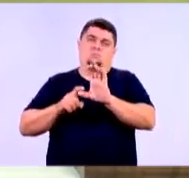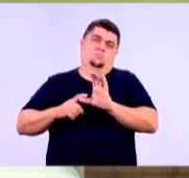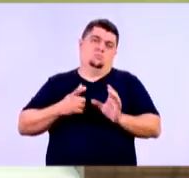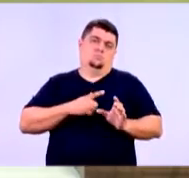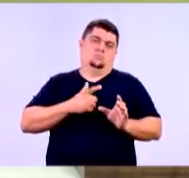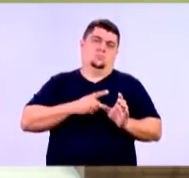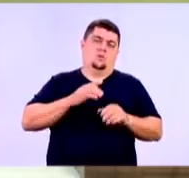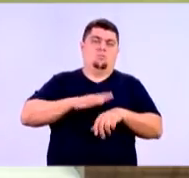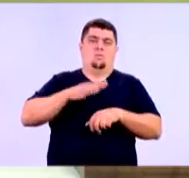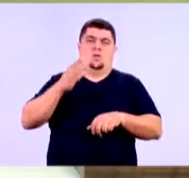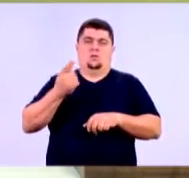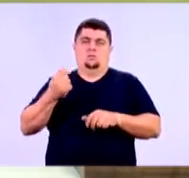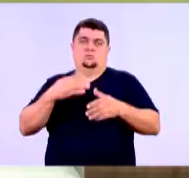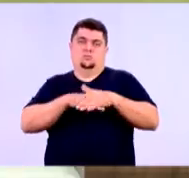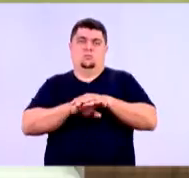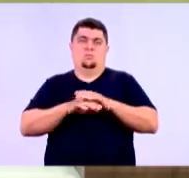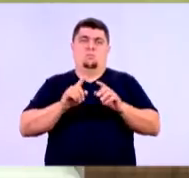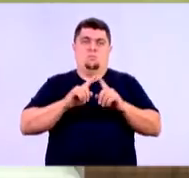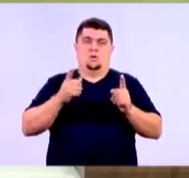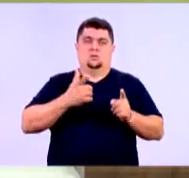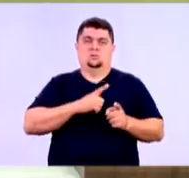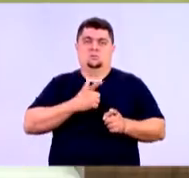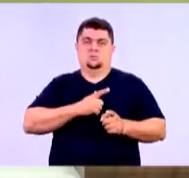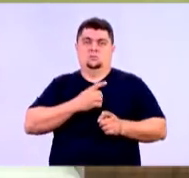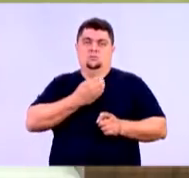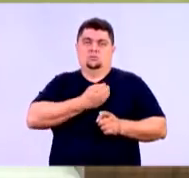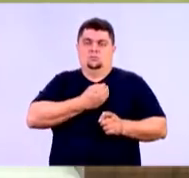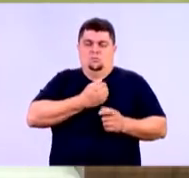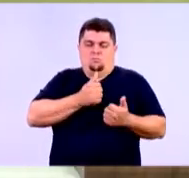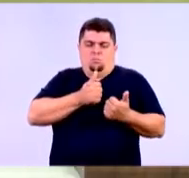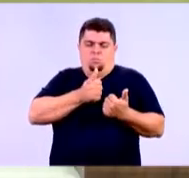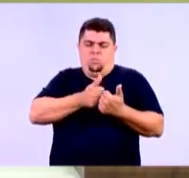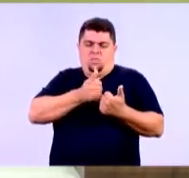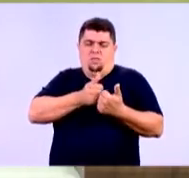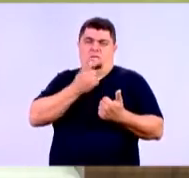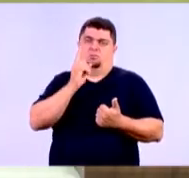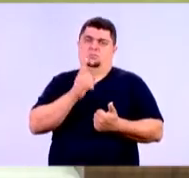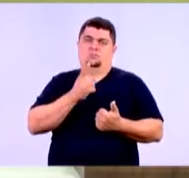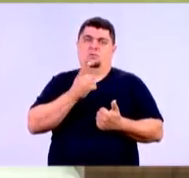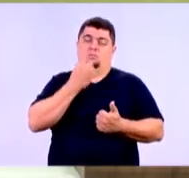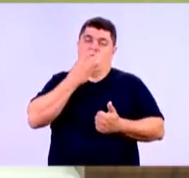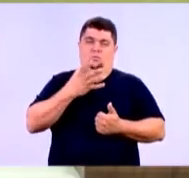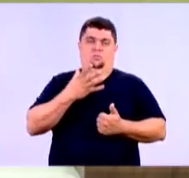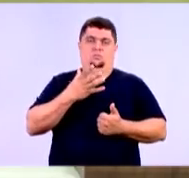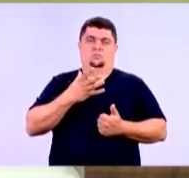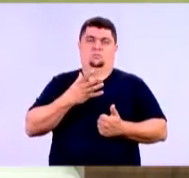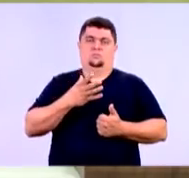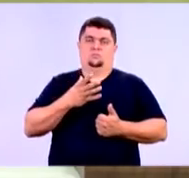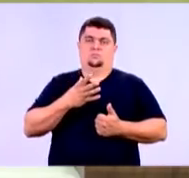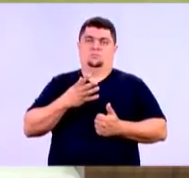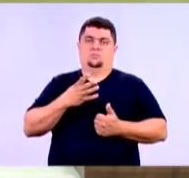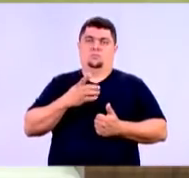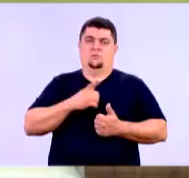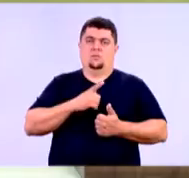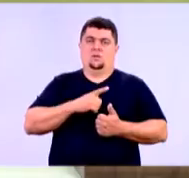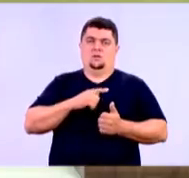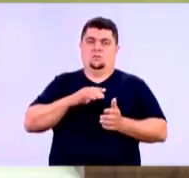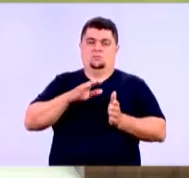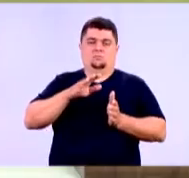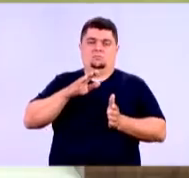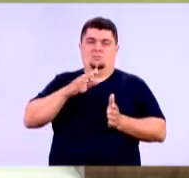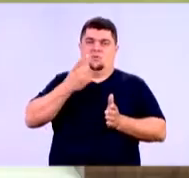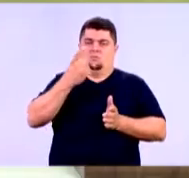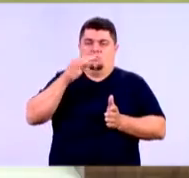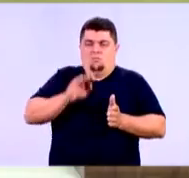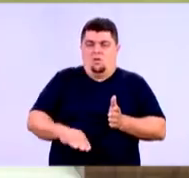ou dinheiro em caixa. Porém, como o número é próximo de 1, ela ainda é considerada positiva. O fato de ser abaixo de 1, né, o